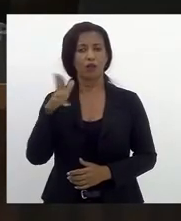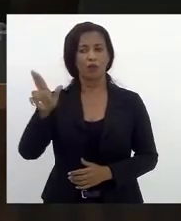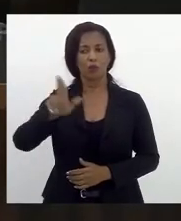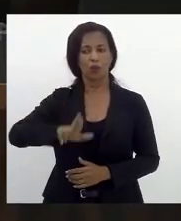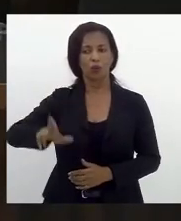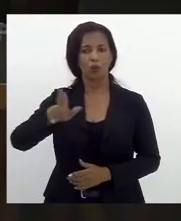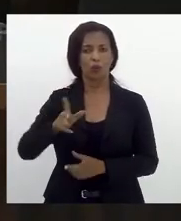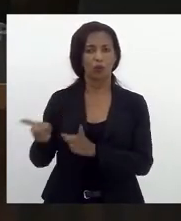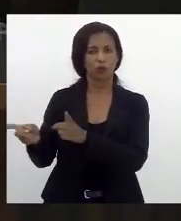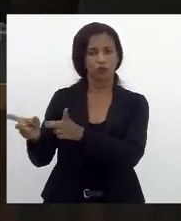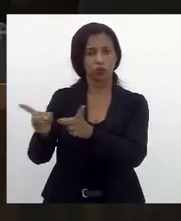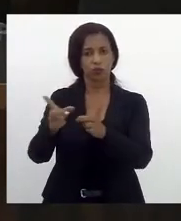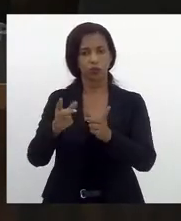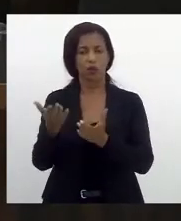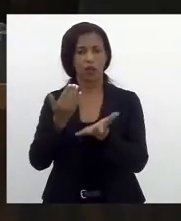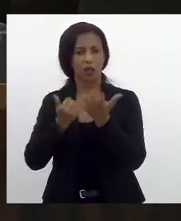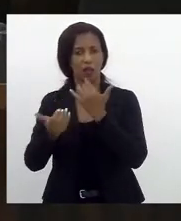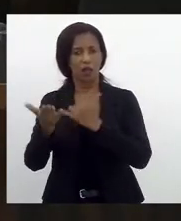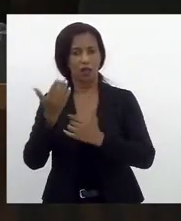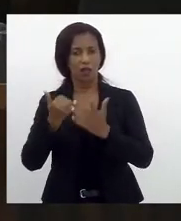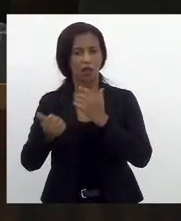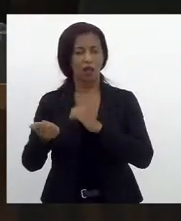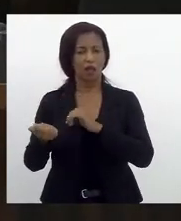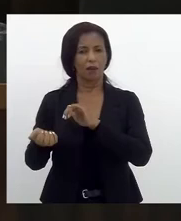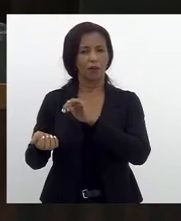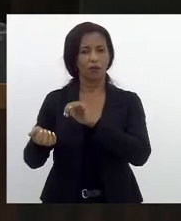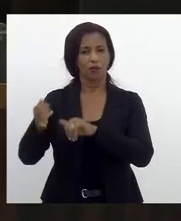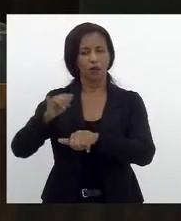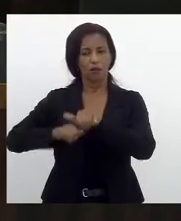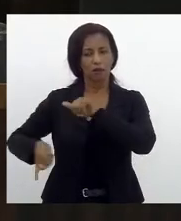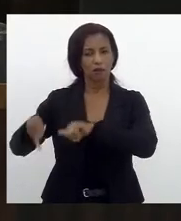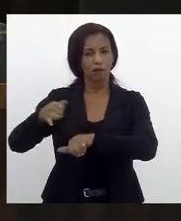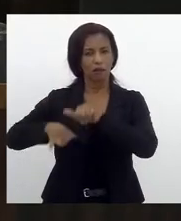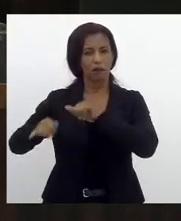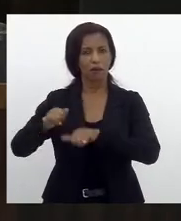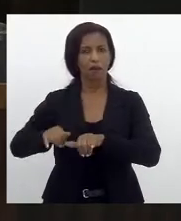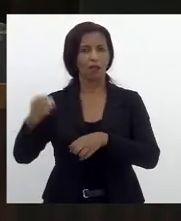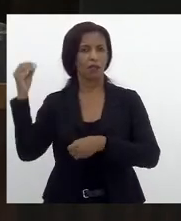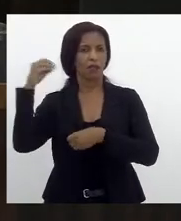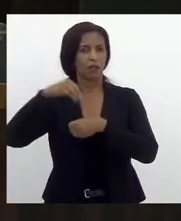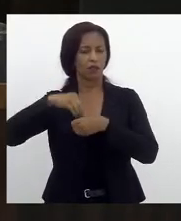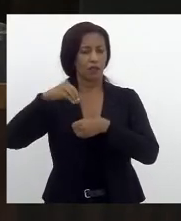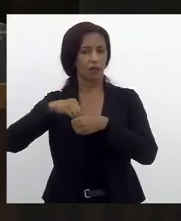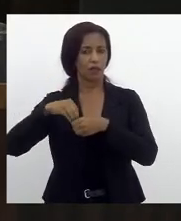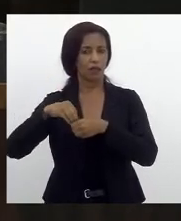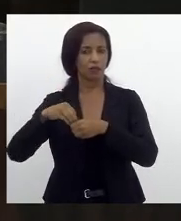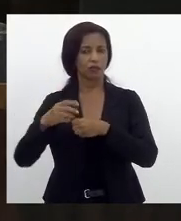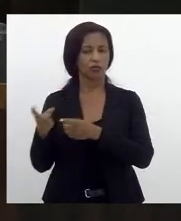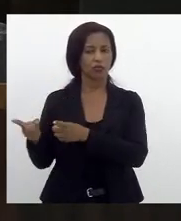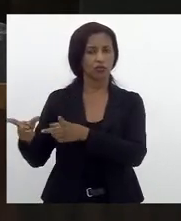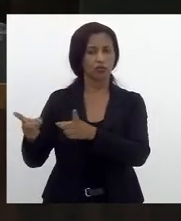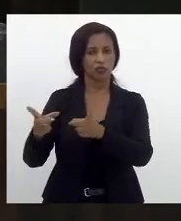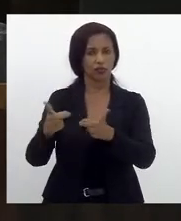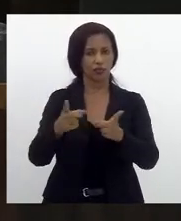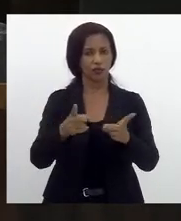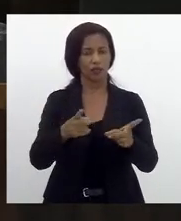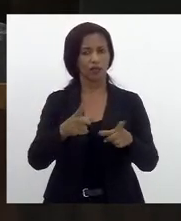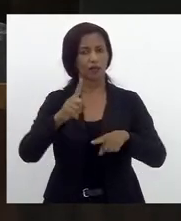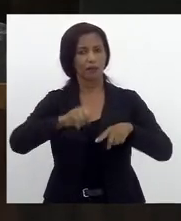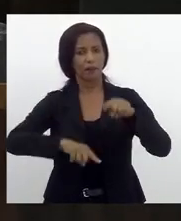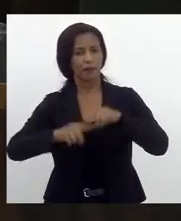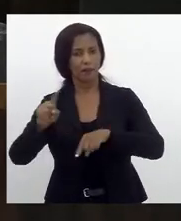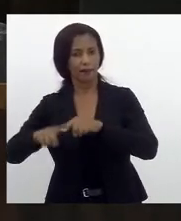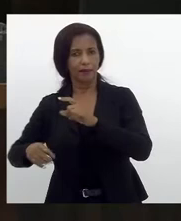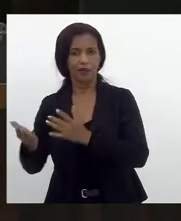utilização e comercialização de alimentos ultraprocessados nas cantinas e demais locais de venda de produtos e